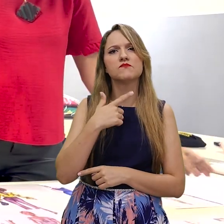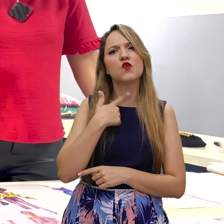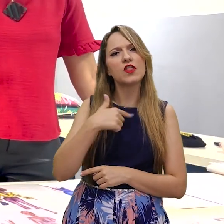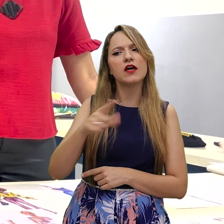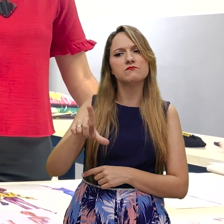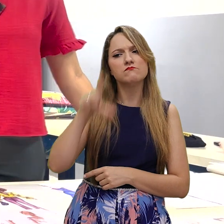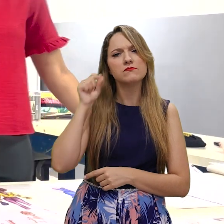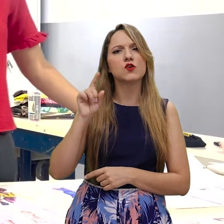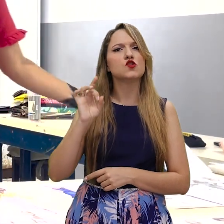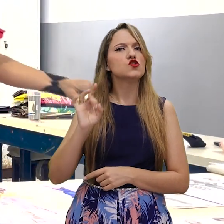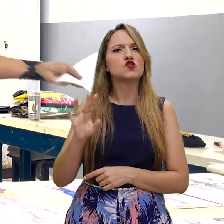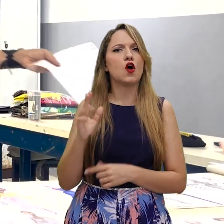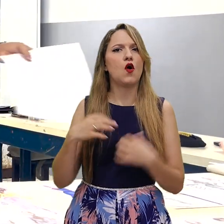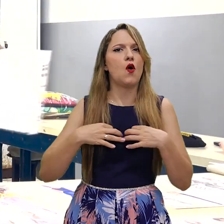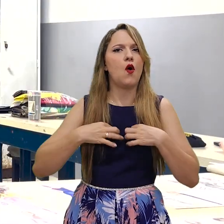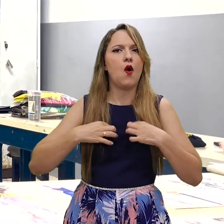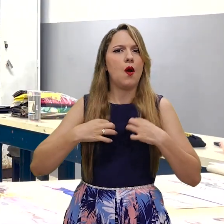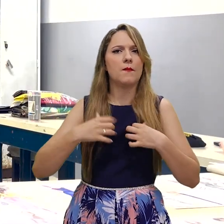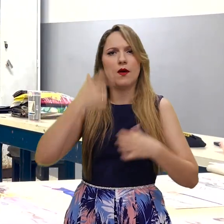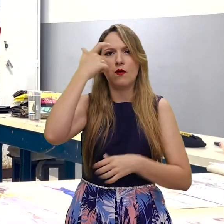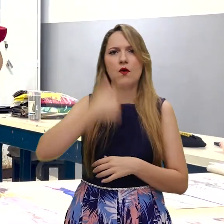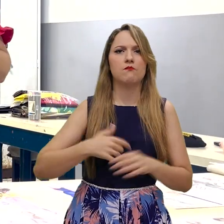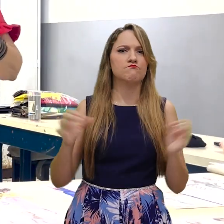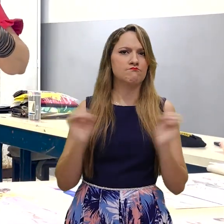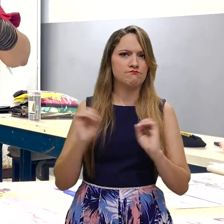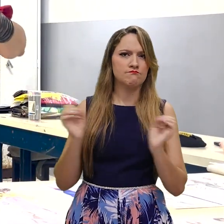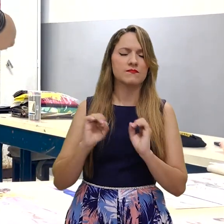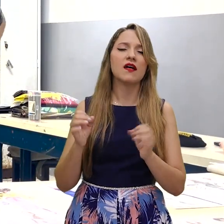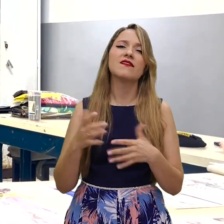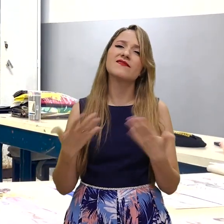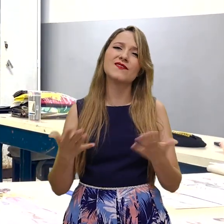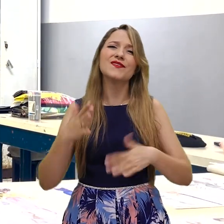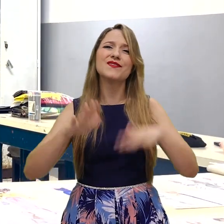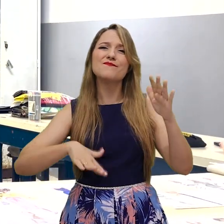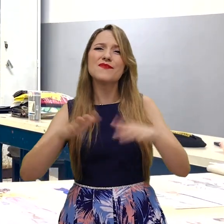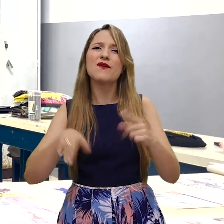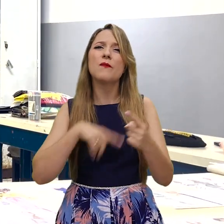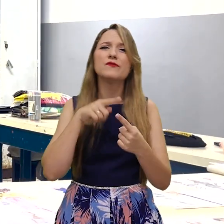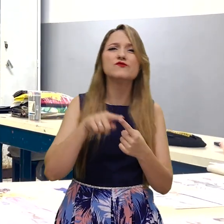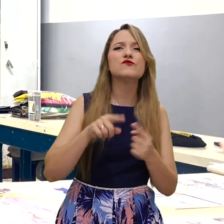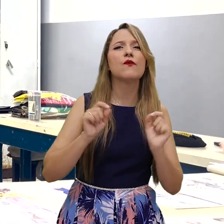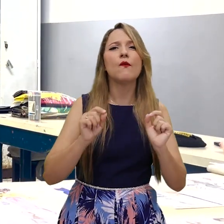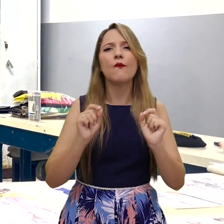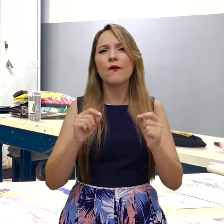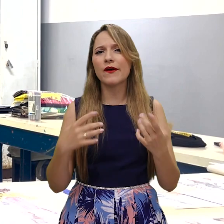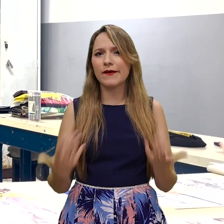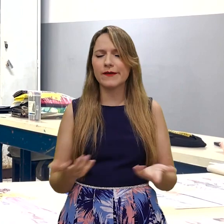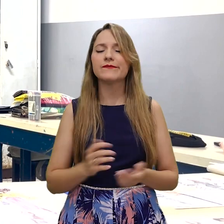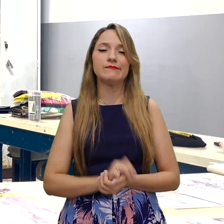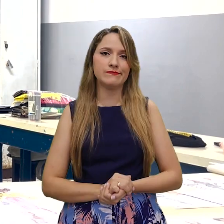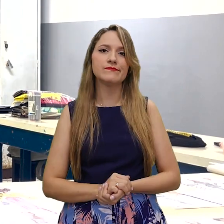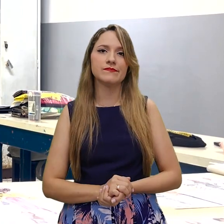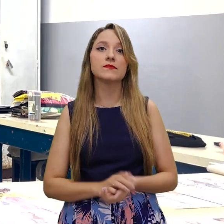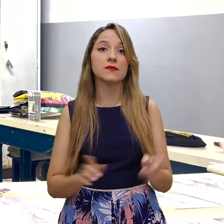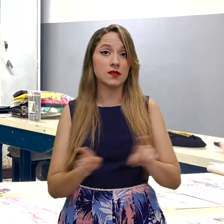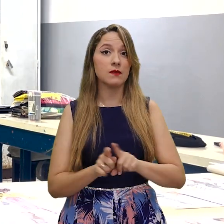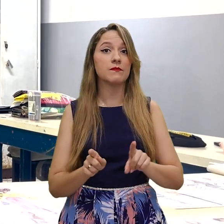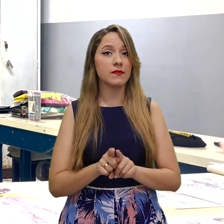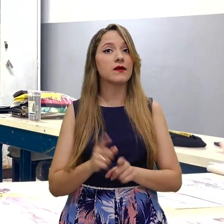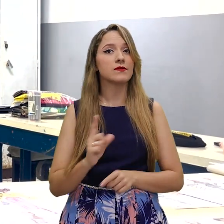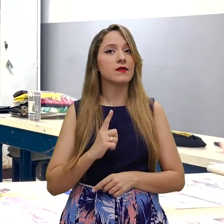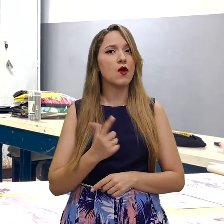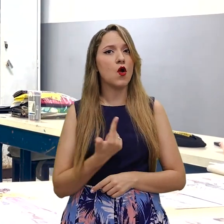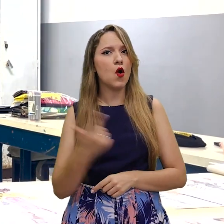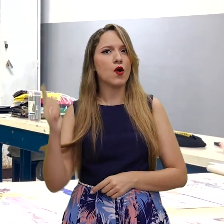assim, a gente tem depende, né? Depende do objetivo, depende da clareza. Existe uma coisa que é muito bacana quando